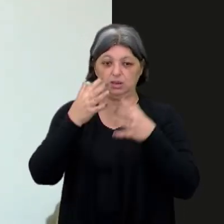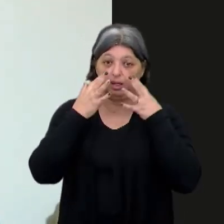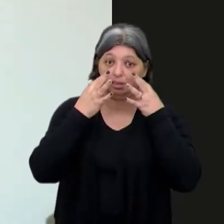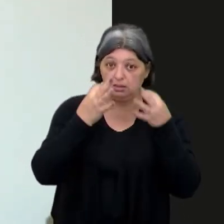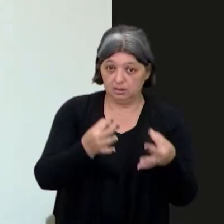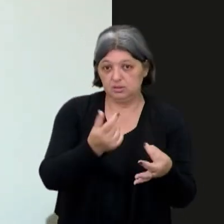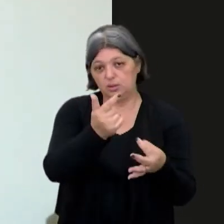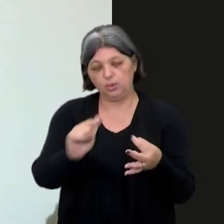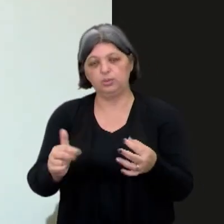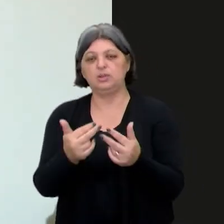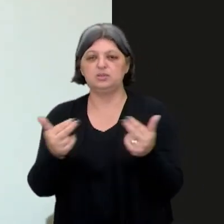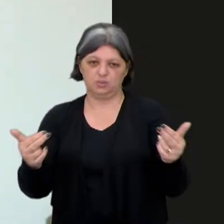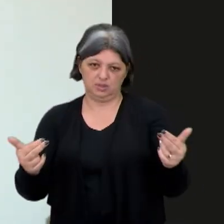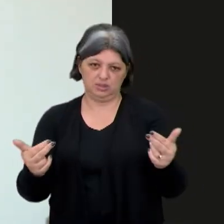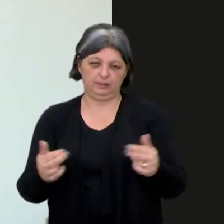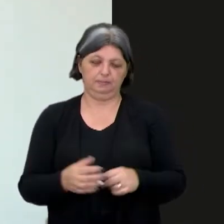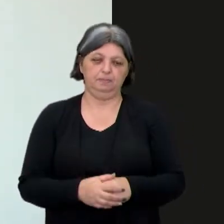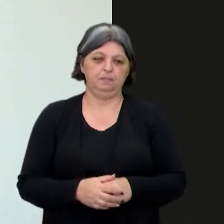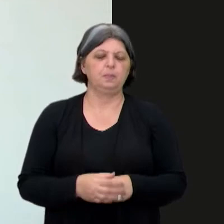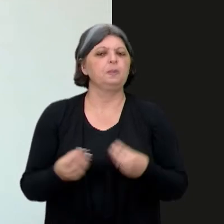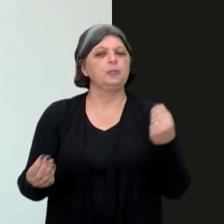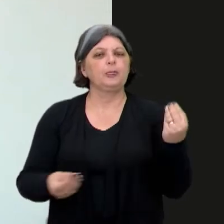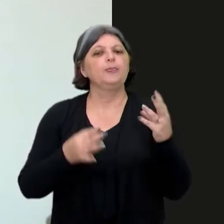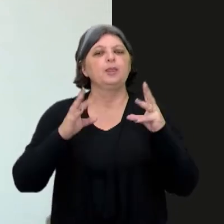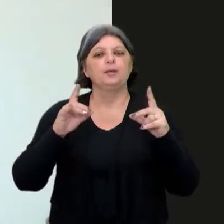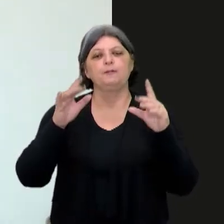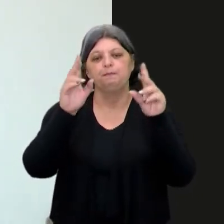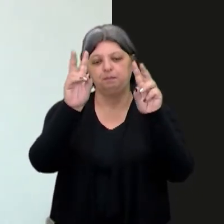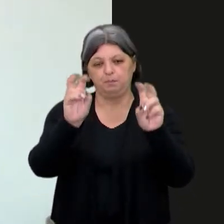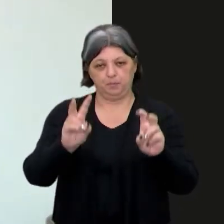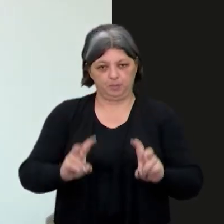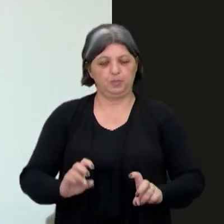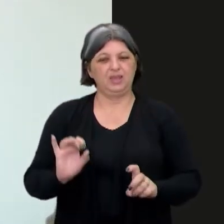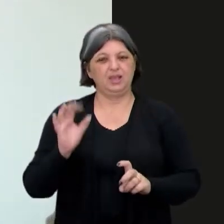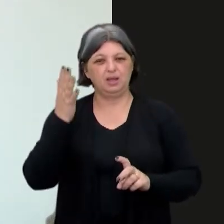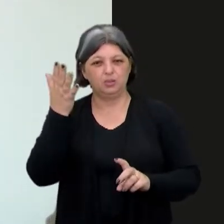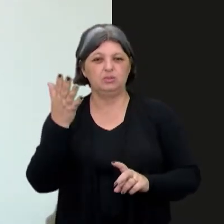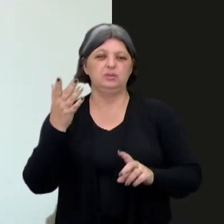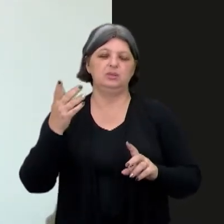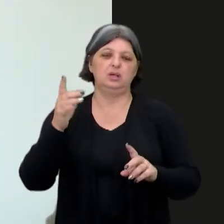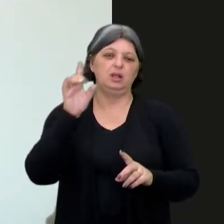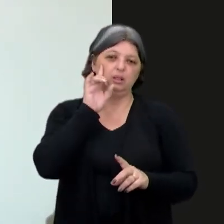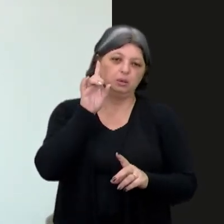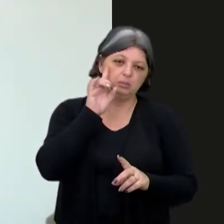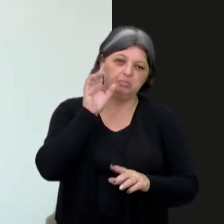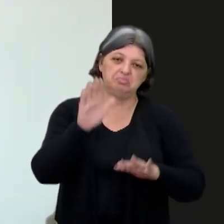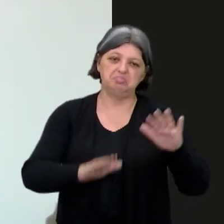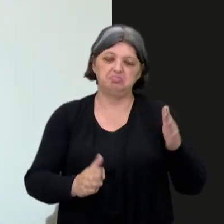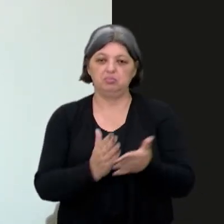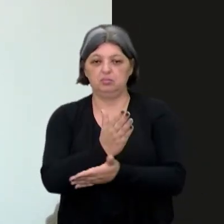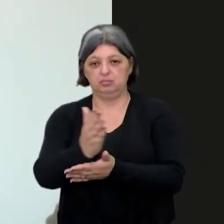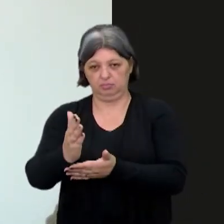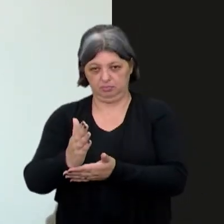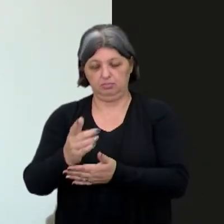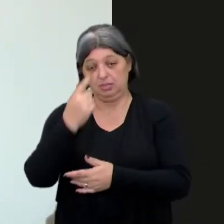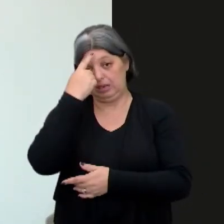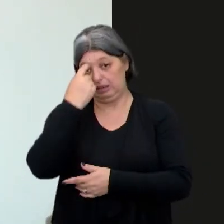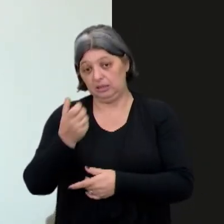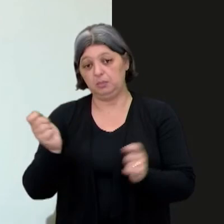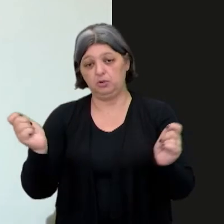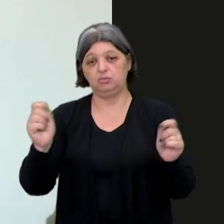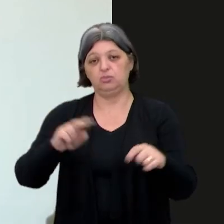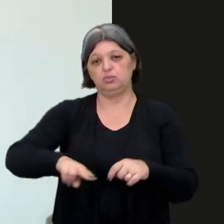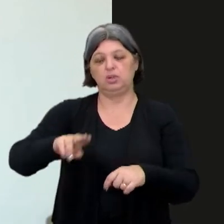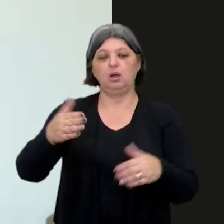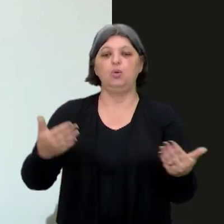que outras questões, né? E como todas essas questões também ficam ali acontecendo por alguns dias, eventualmente uma ideia que podia ser usada hoje, ela